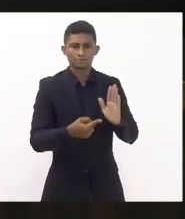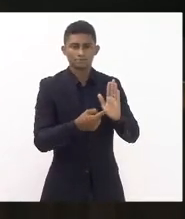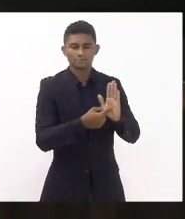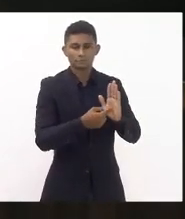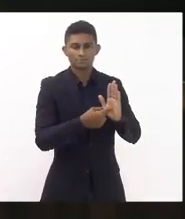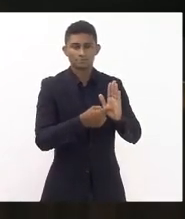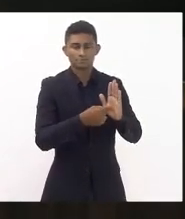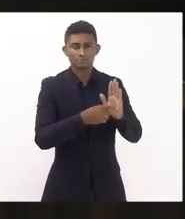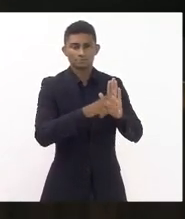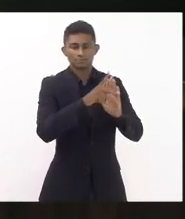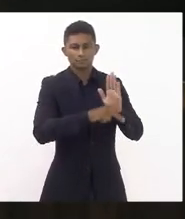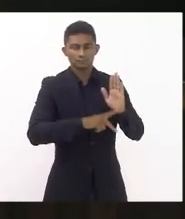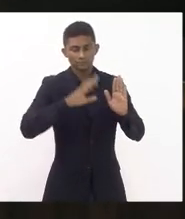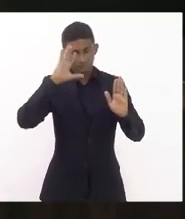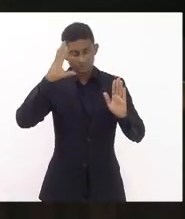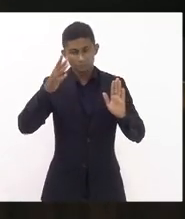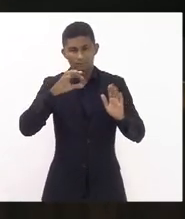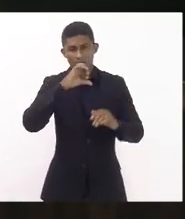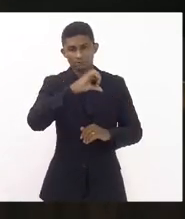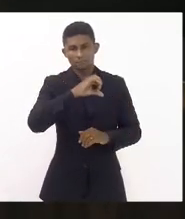projeto de resolução